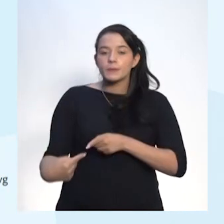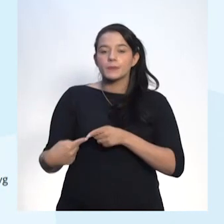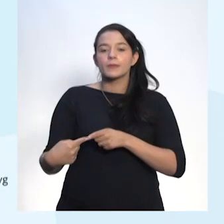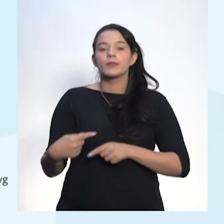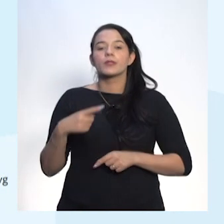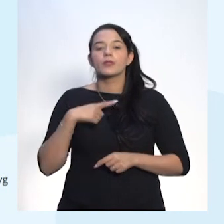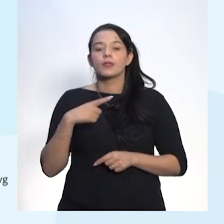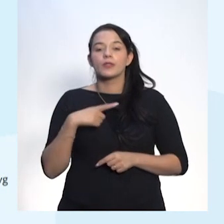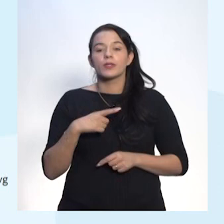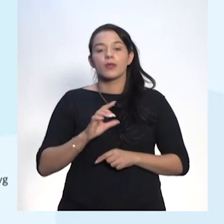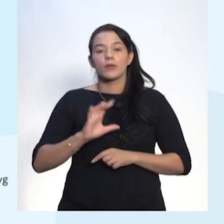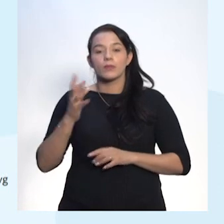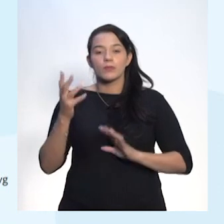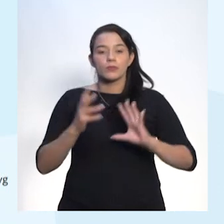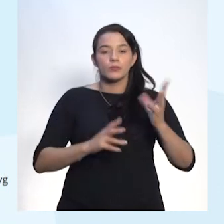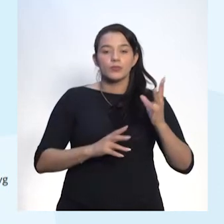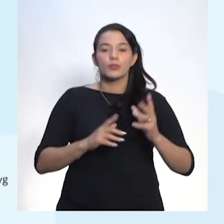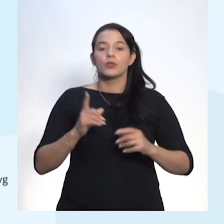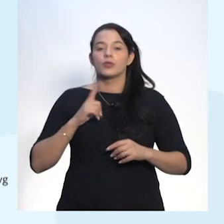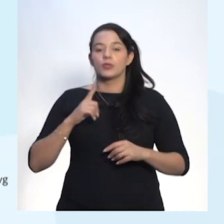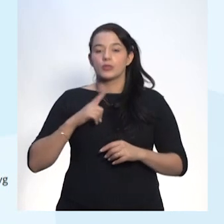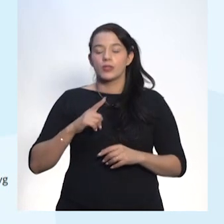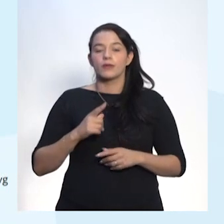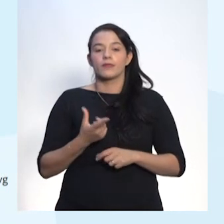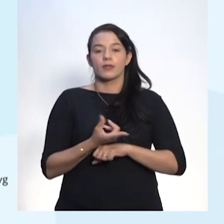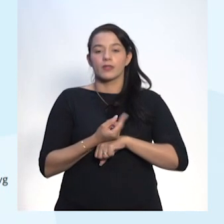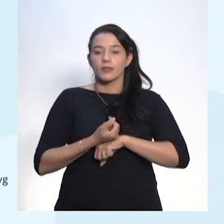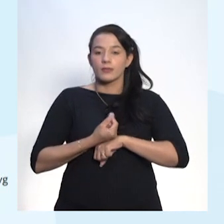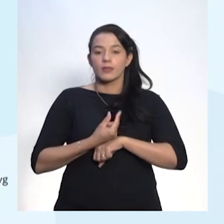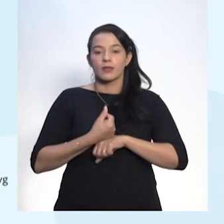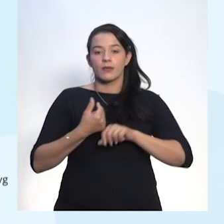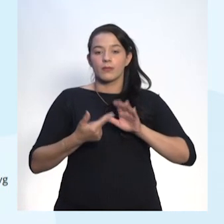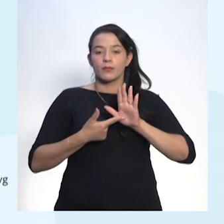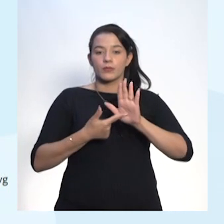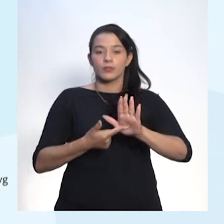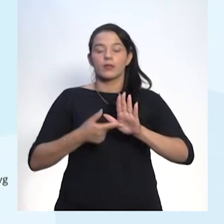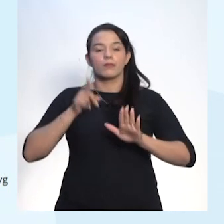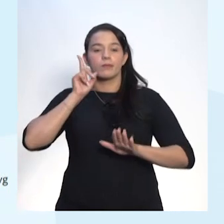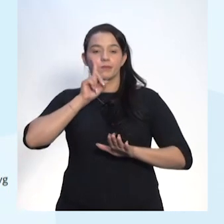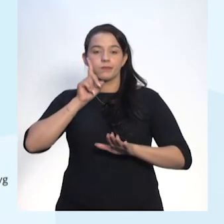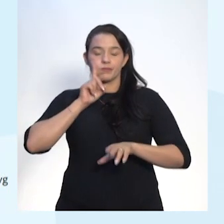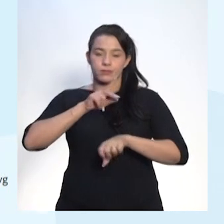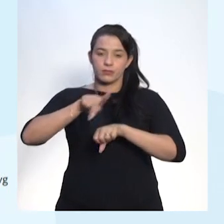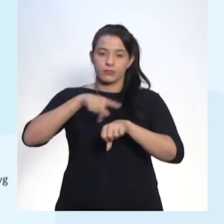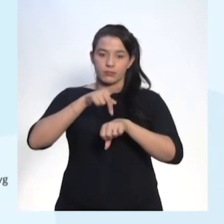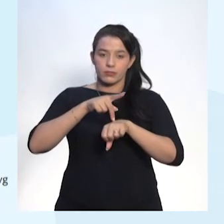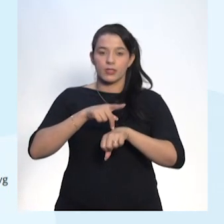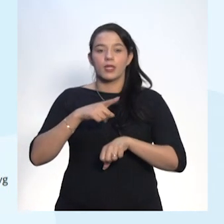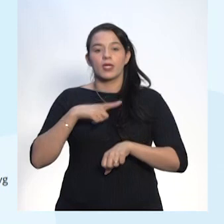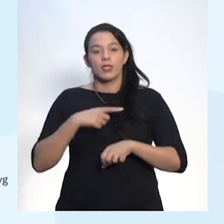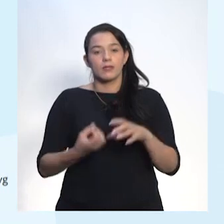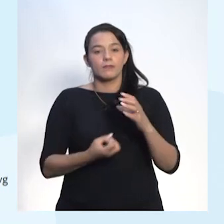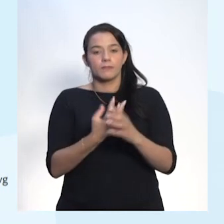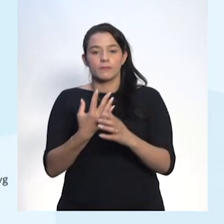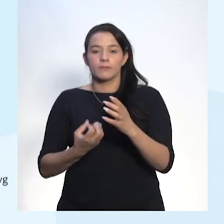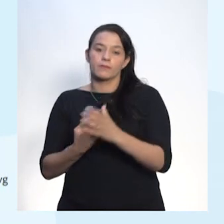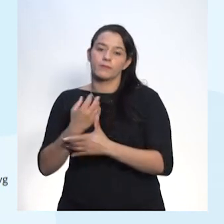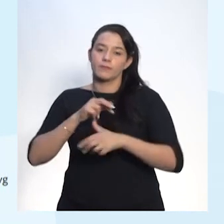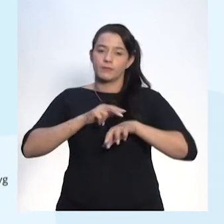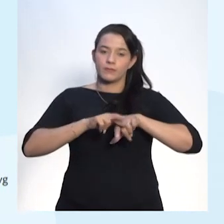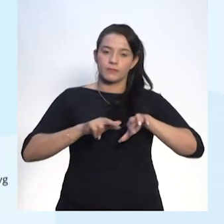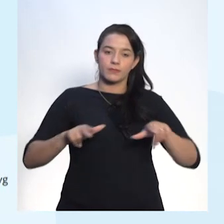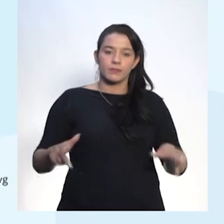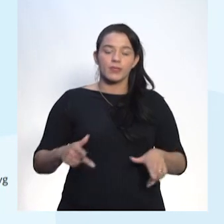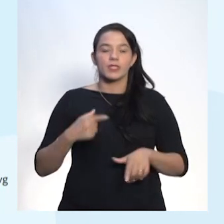o Ocidente capitalista, representado pelos Estados Unidos, produziu diversos mecanismos